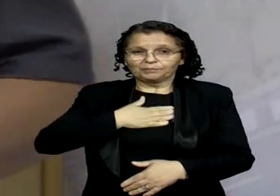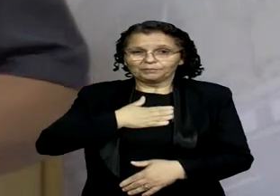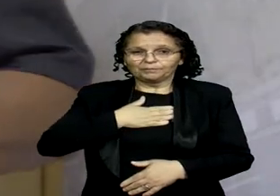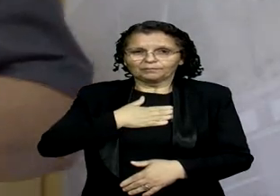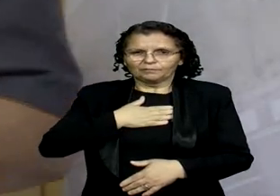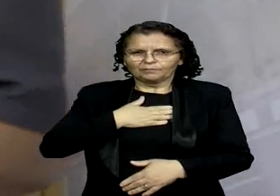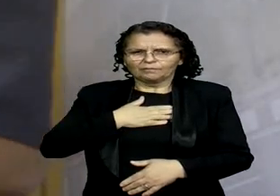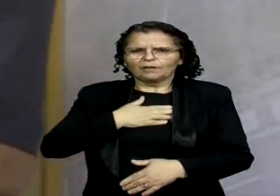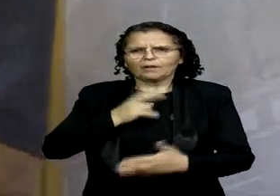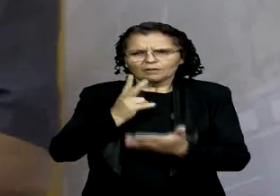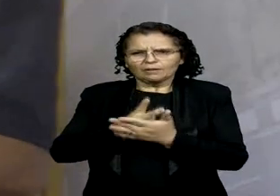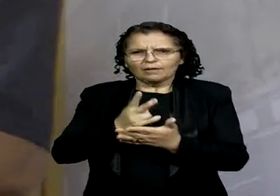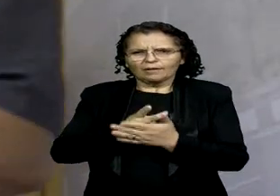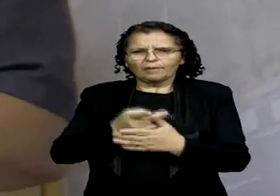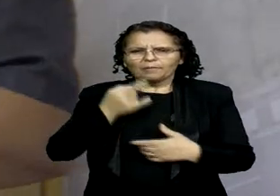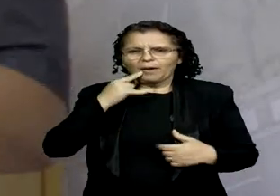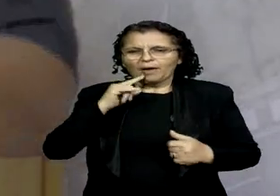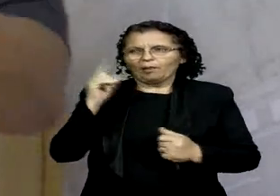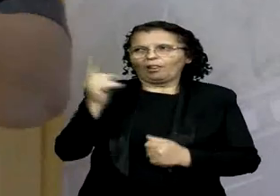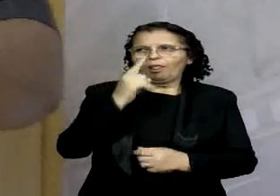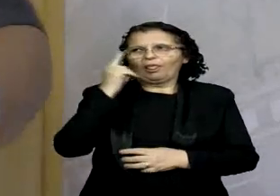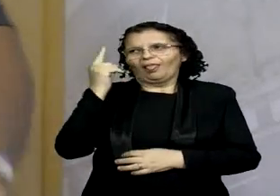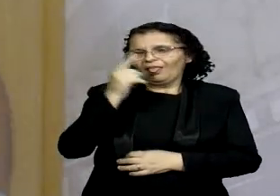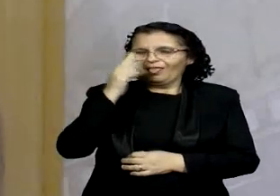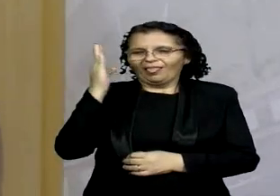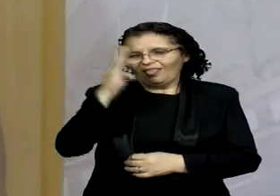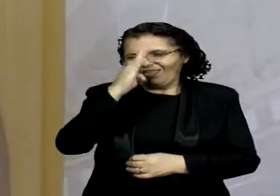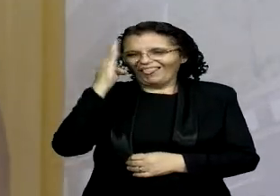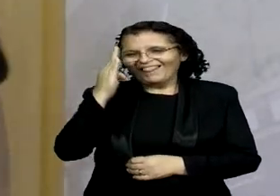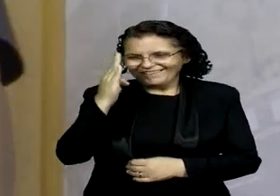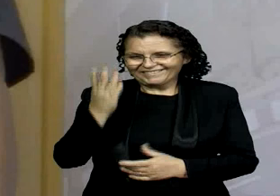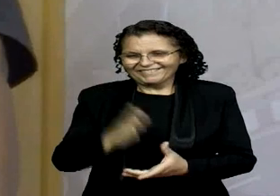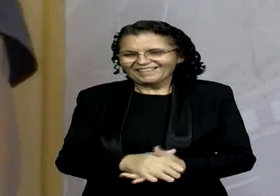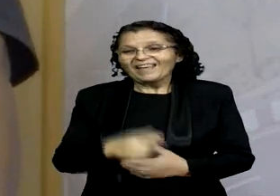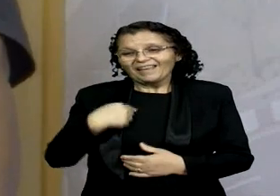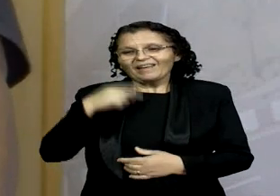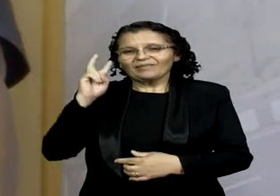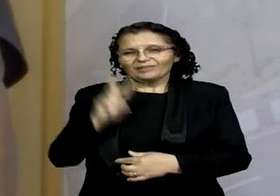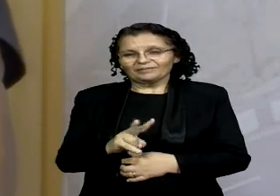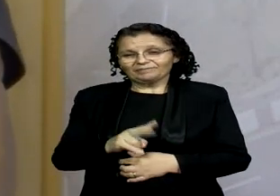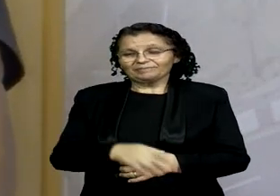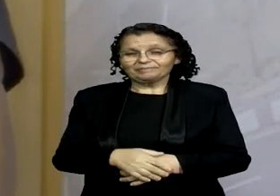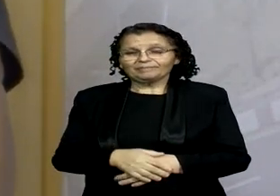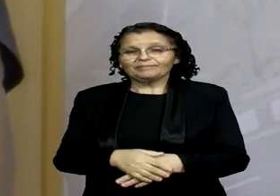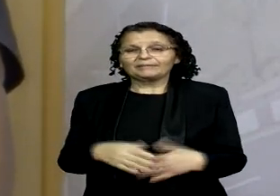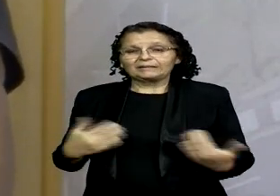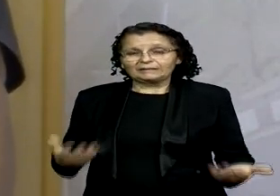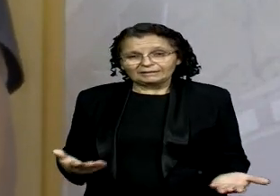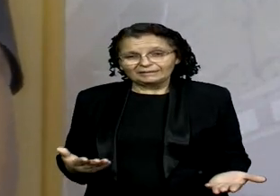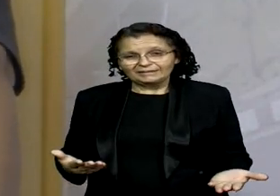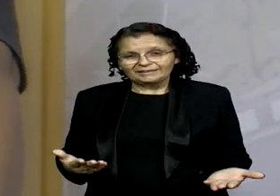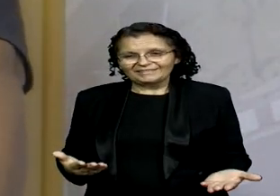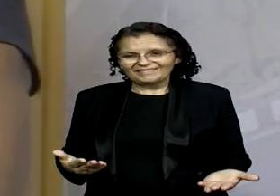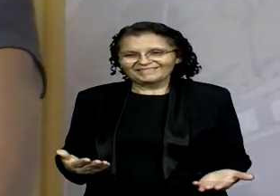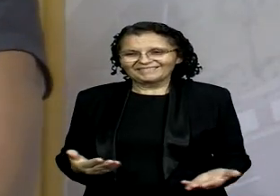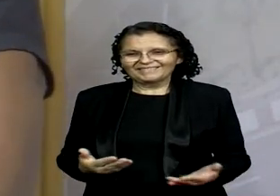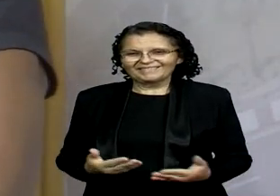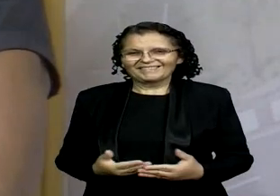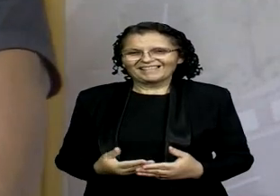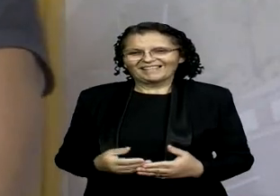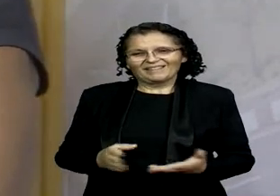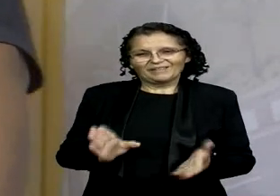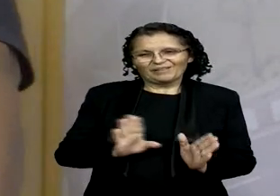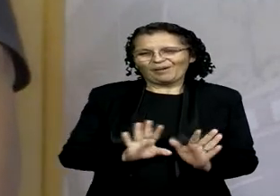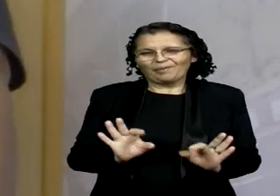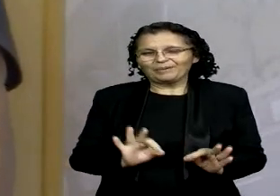E eu falo sempre, pastora, quem não bebe não vê o mundo rodando, e eu vejo, porque eu bebo. Então, eu quero dizer, fugindo do